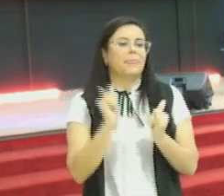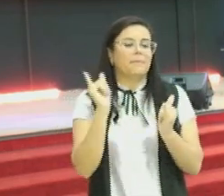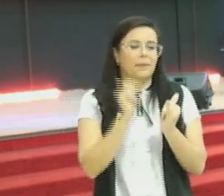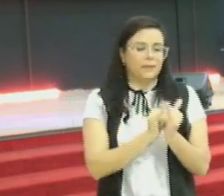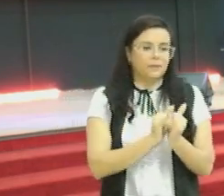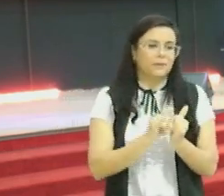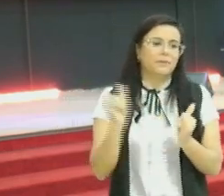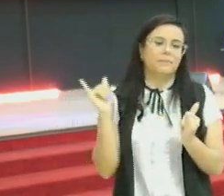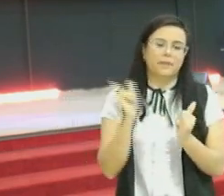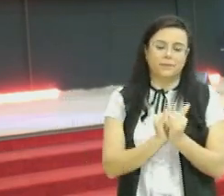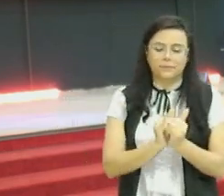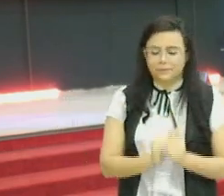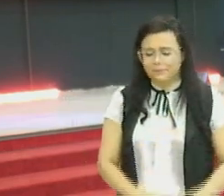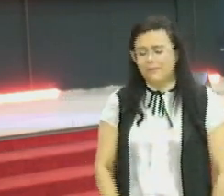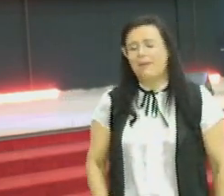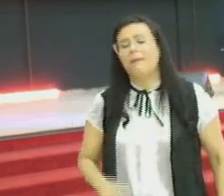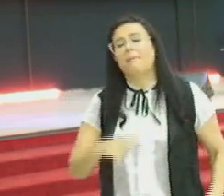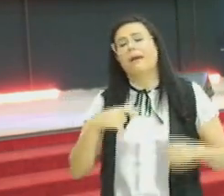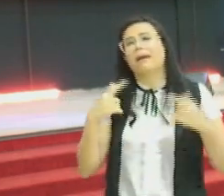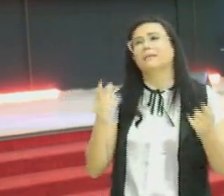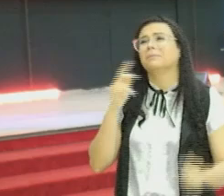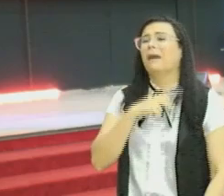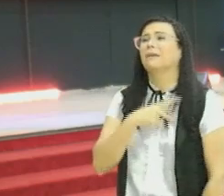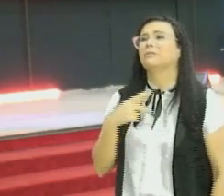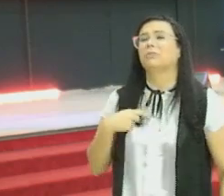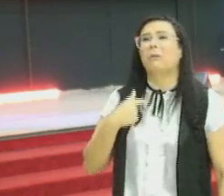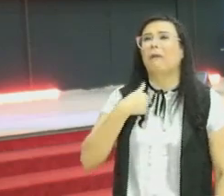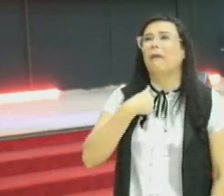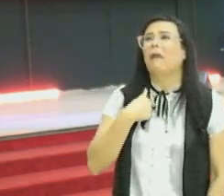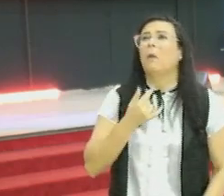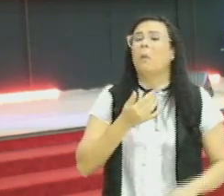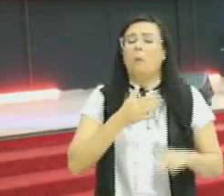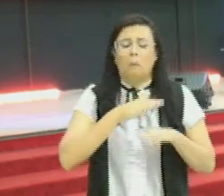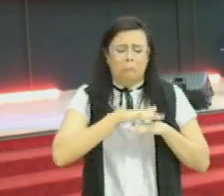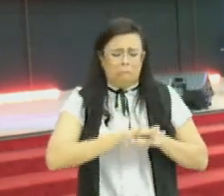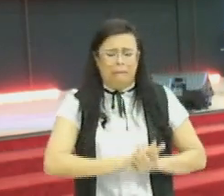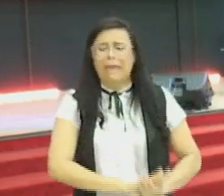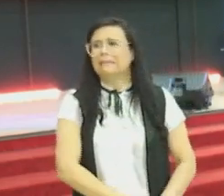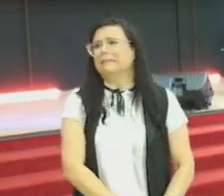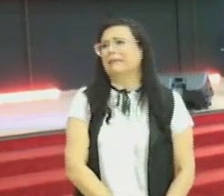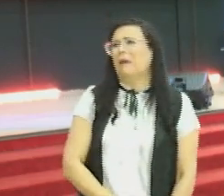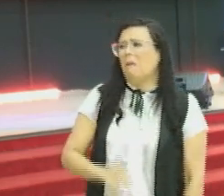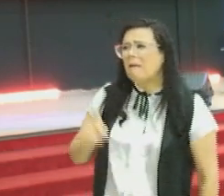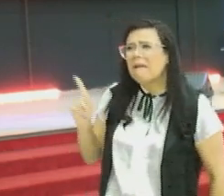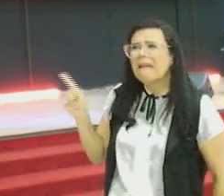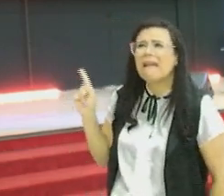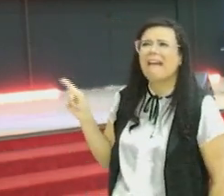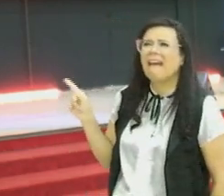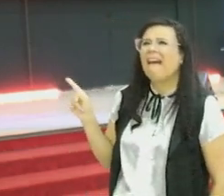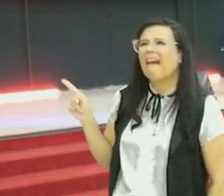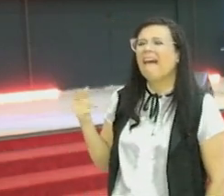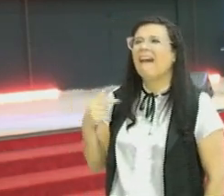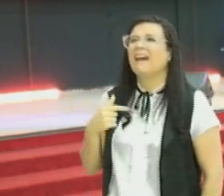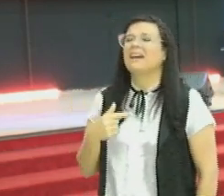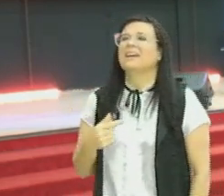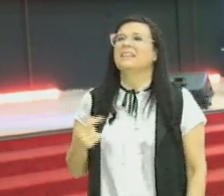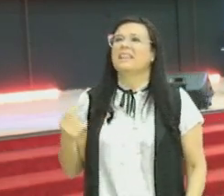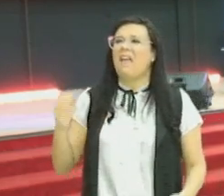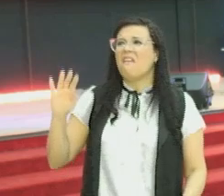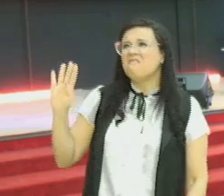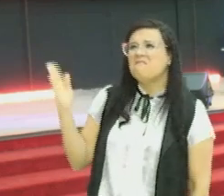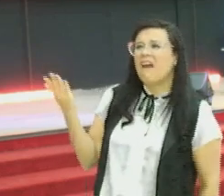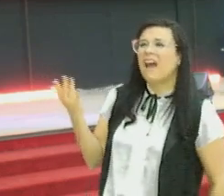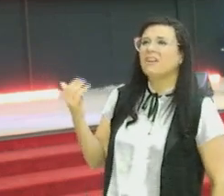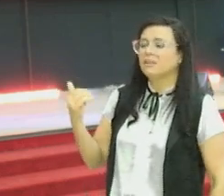a humilhação, o senhor não sabe o que eu estou passando. Aquela ingrata, aquele ingrato me denegriu, me